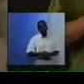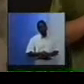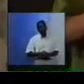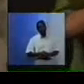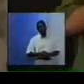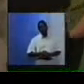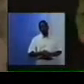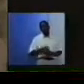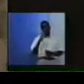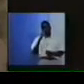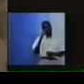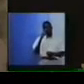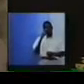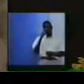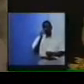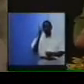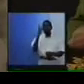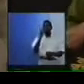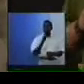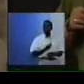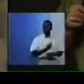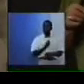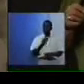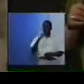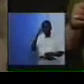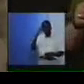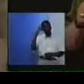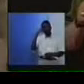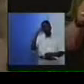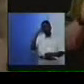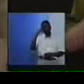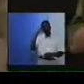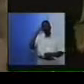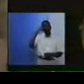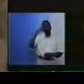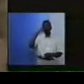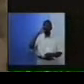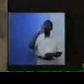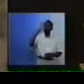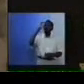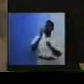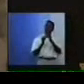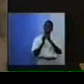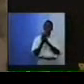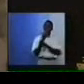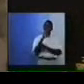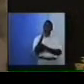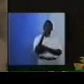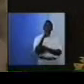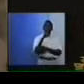Olha lá dentro do seu coração. Imagine essa cena. Tu, ó Senhor, me teceste no seio da minha